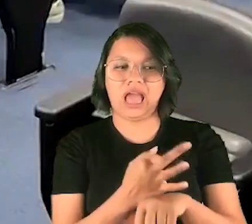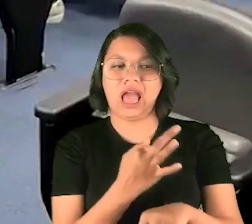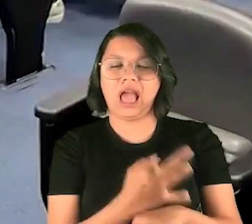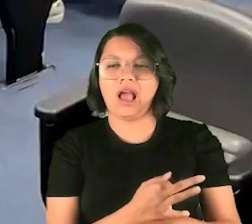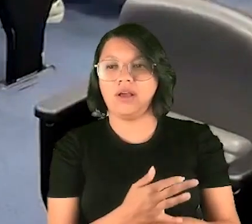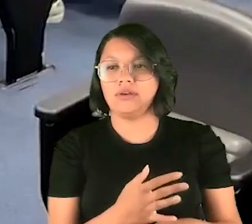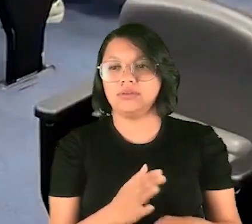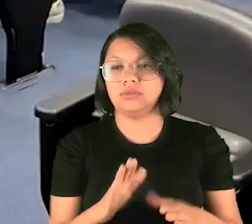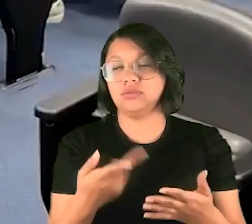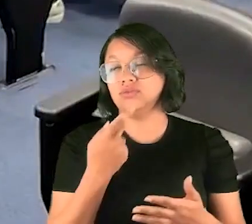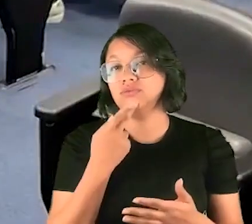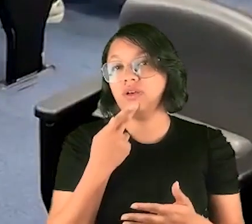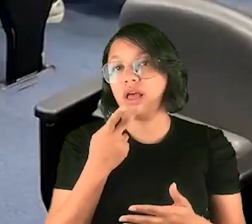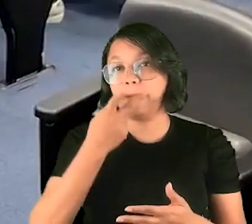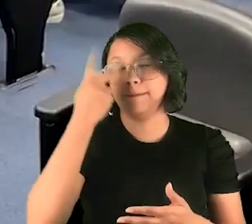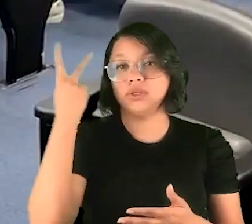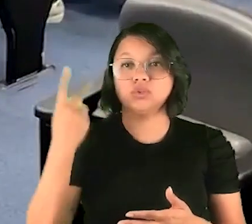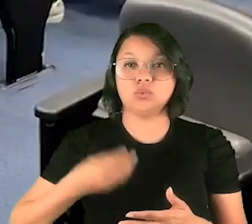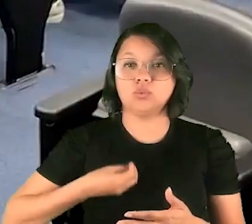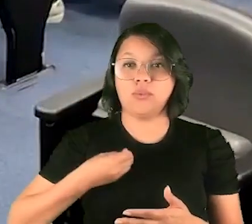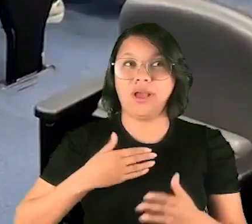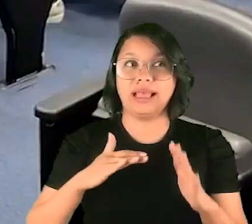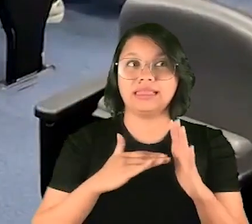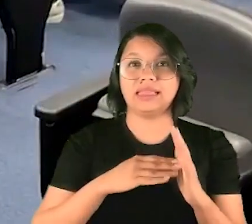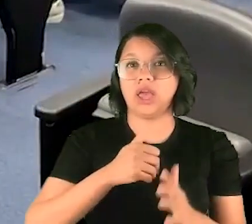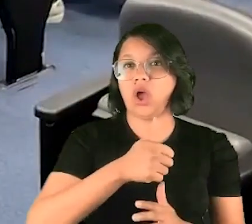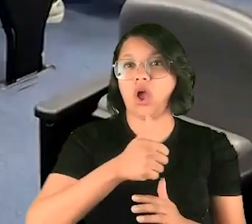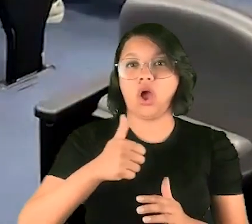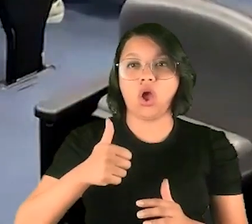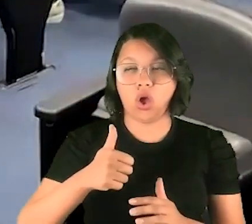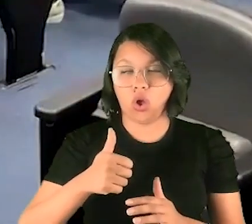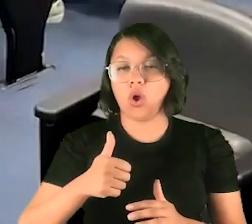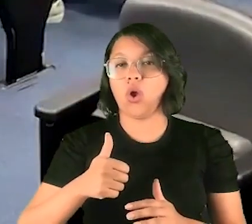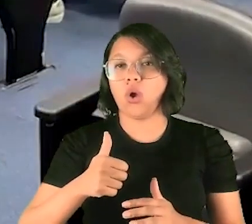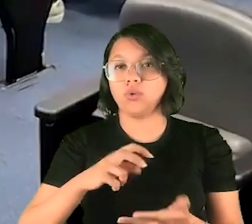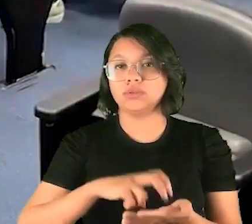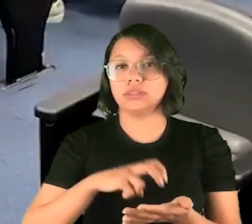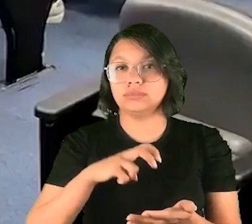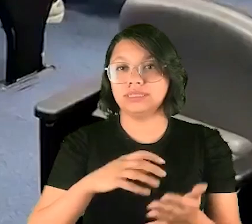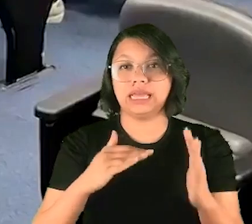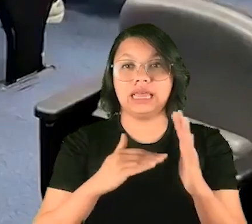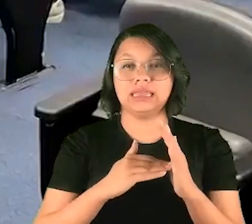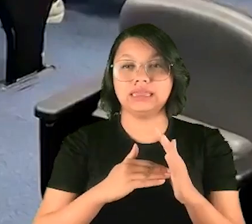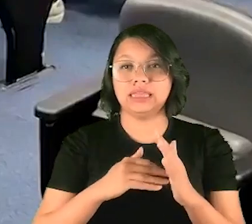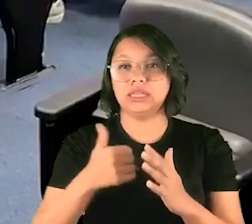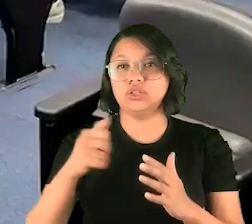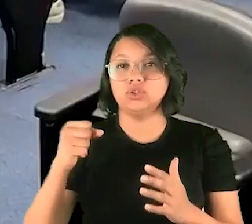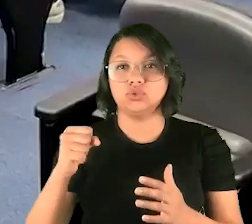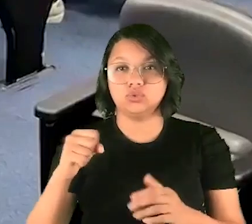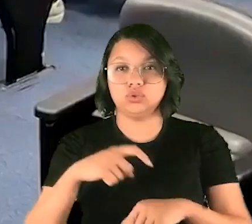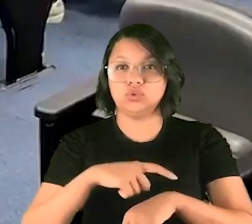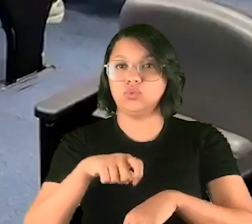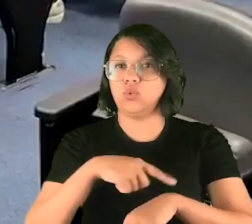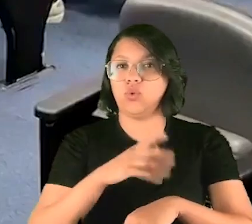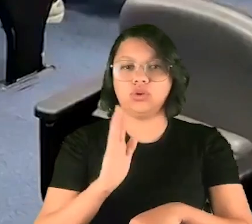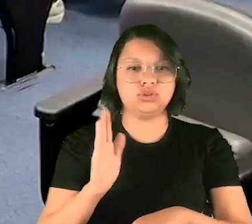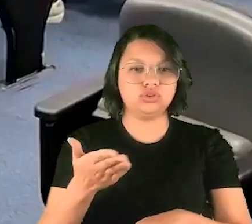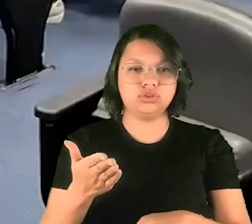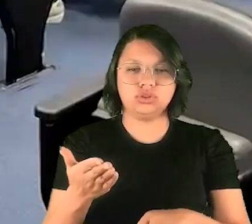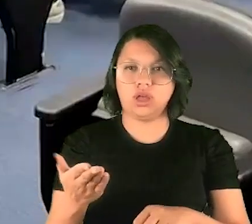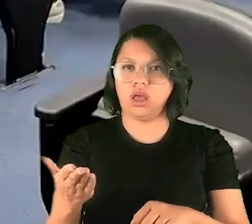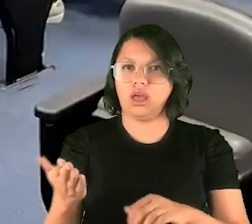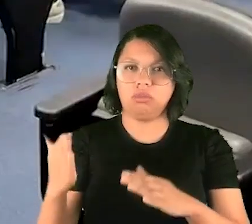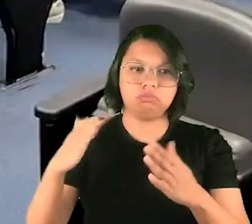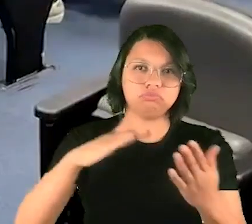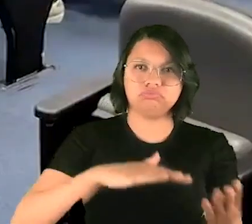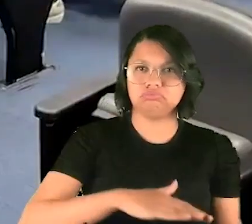certa intolerância, né? Tanto é que é o que eu digo, se a pessoa morrer até 11 da manhã, às 6 da tarde já está enterrado.